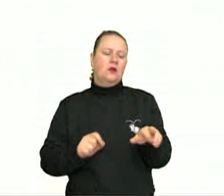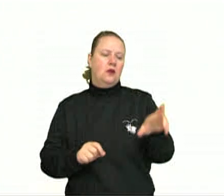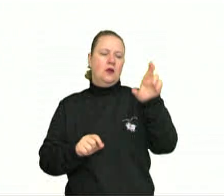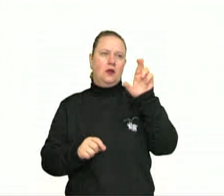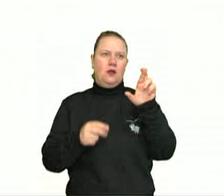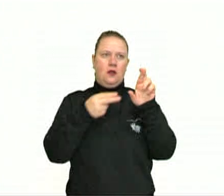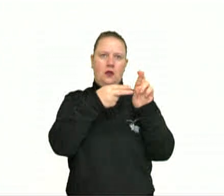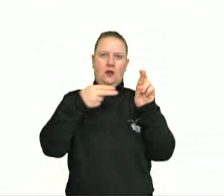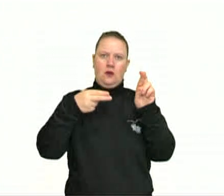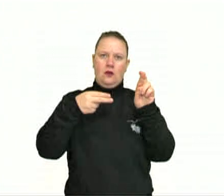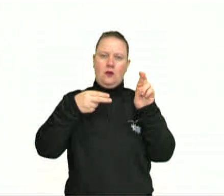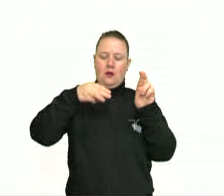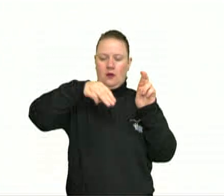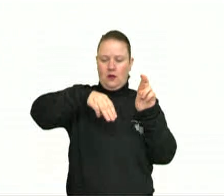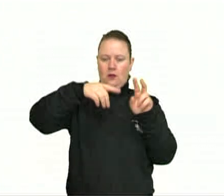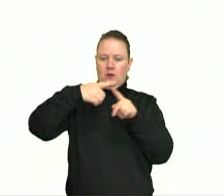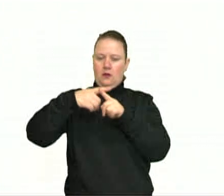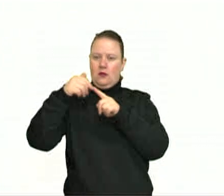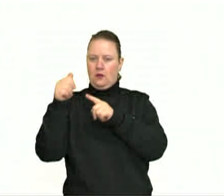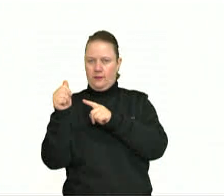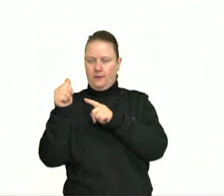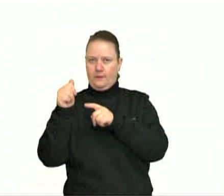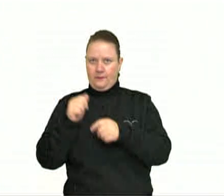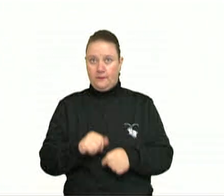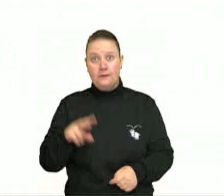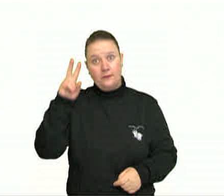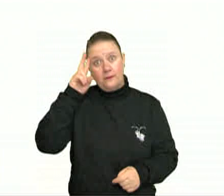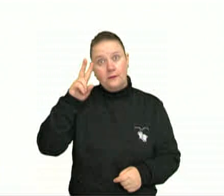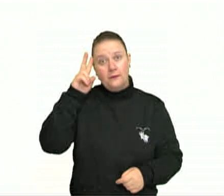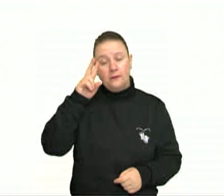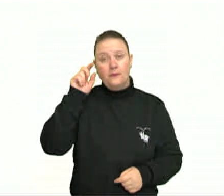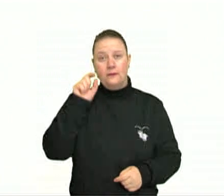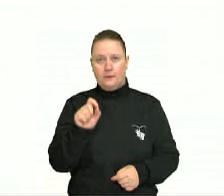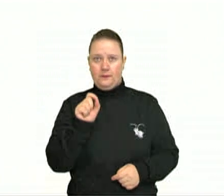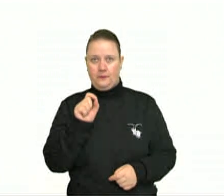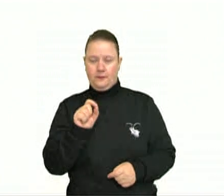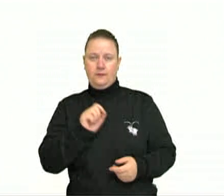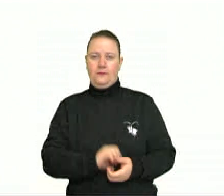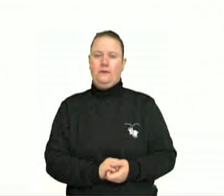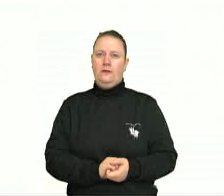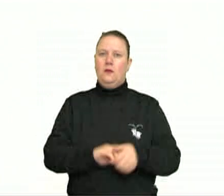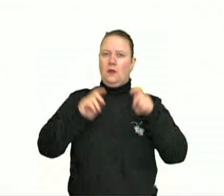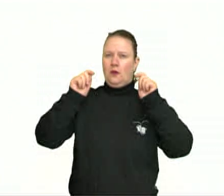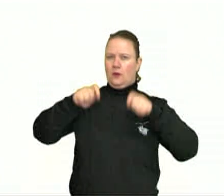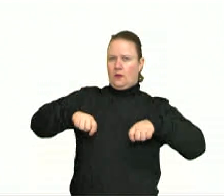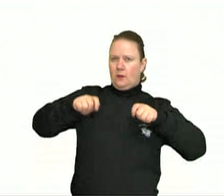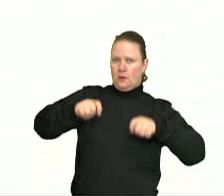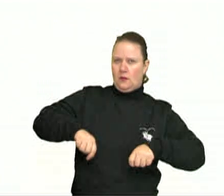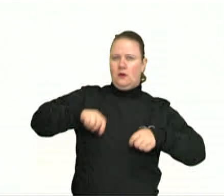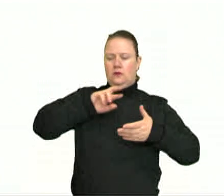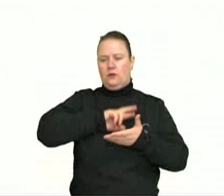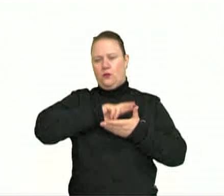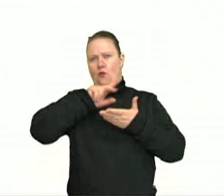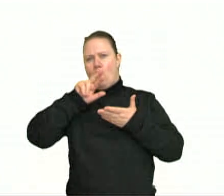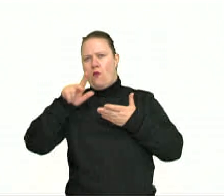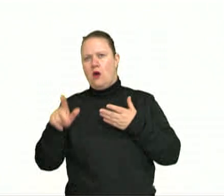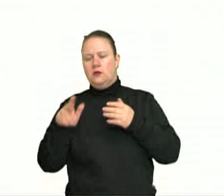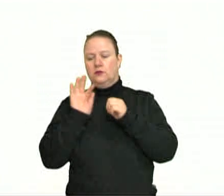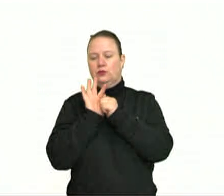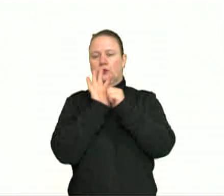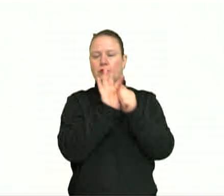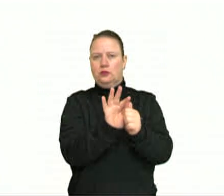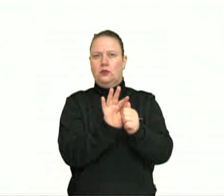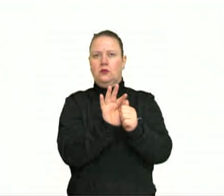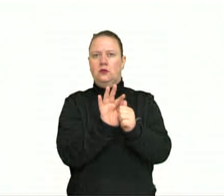vezes aceleração. Ou seja, lembre-se que força resultante, eu posso ter várias forças atuando sobre um